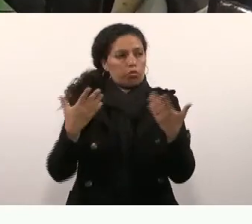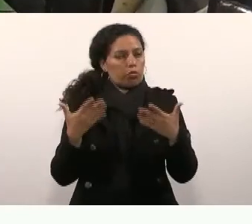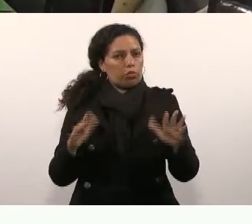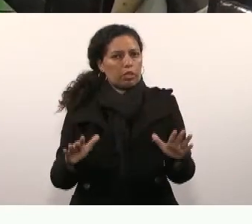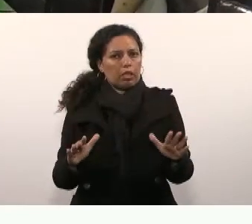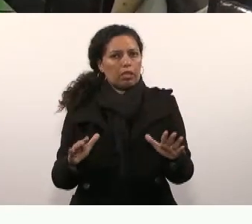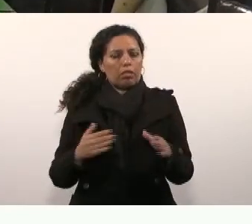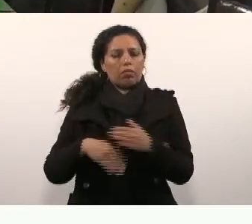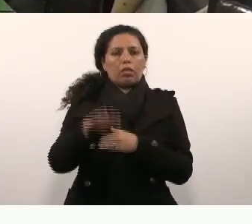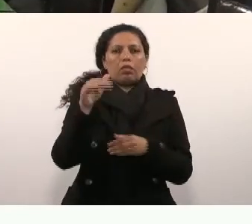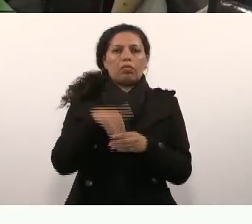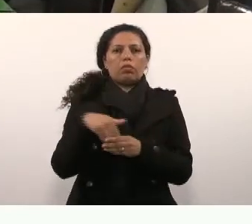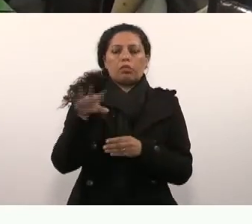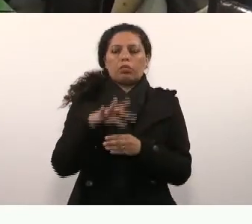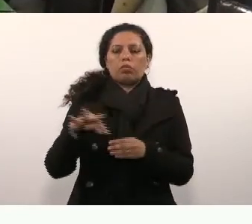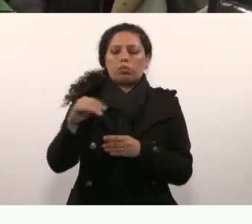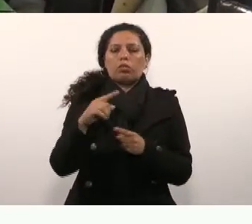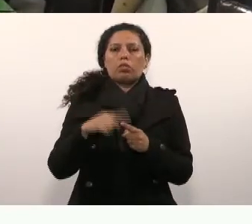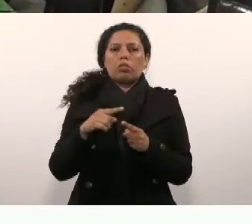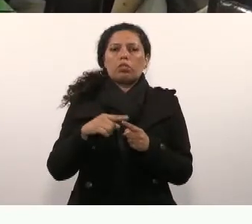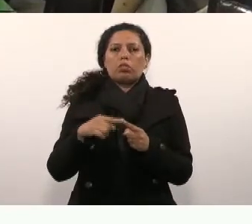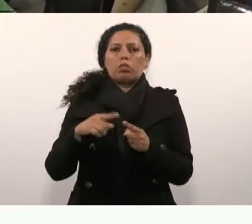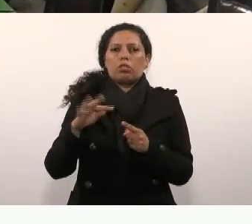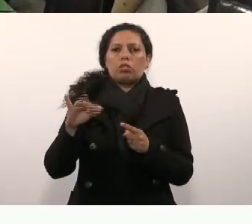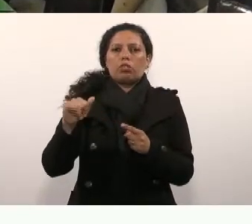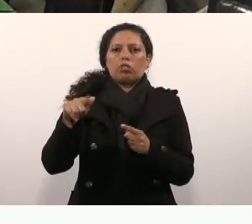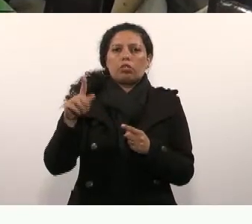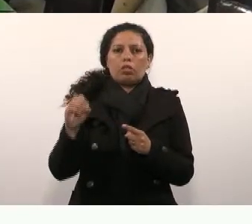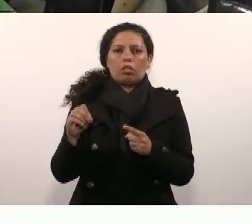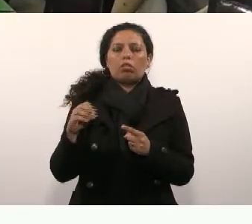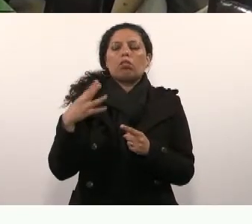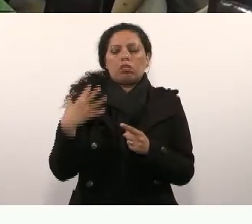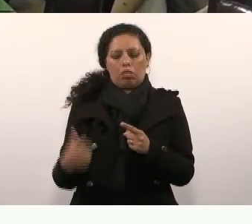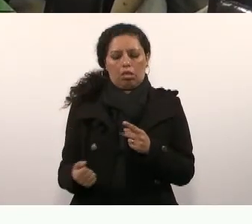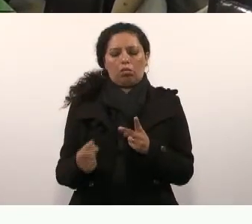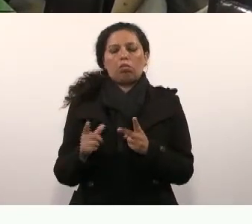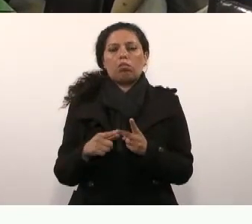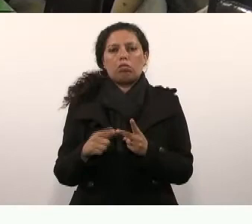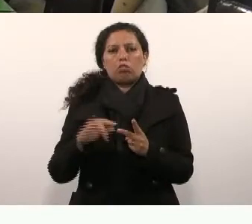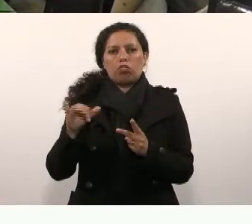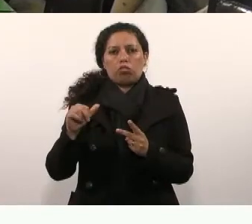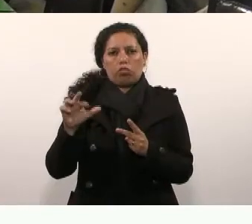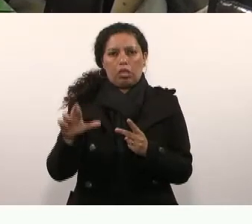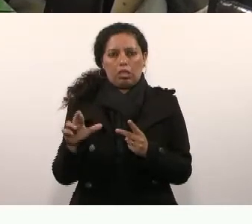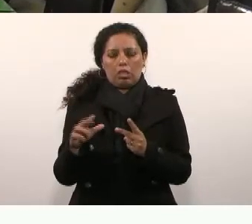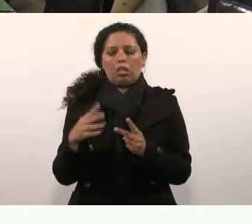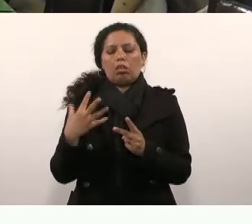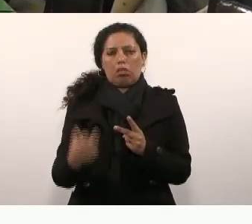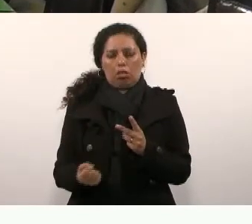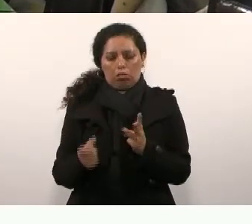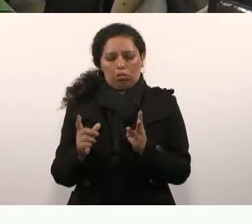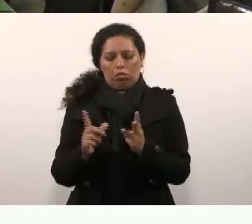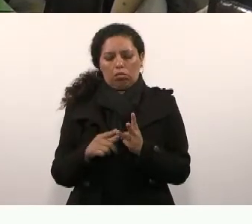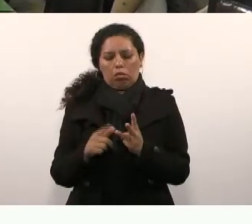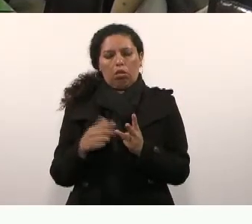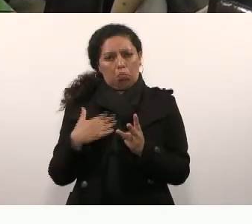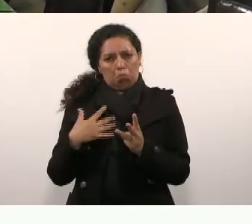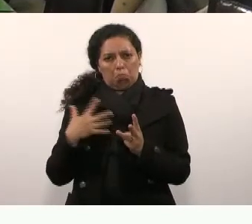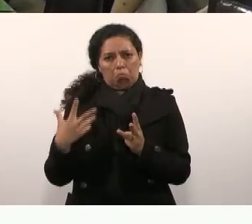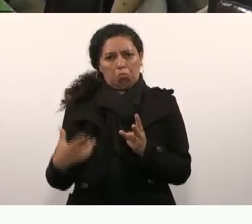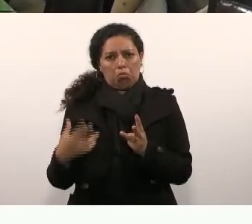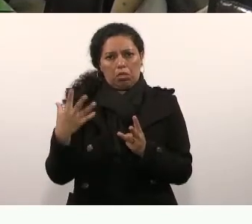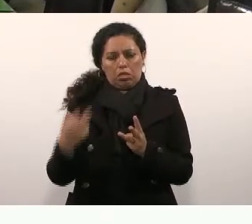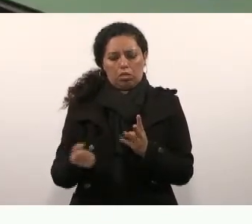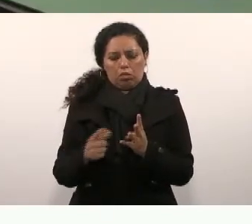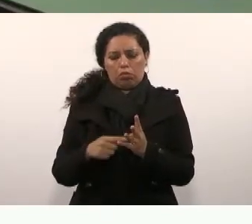queria discutir, em votação, como voto o deputado Tiago Pampolha? Acompanho o relator. Deputado Jair Bittencourt, como voto? Favorável. Também voto com o parecer do